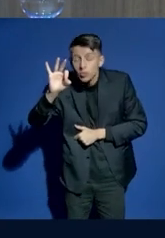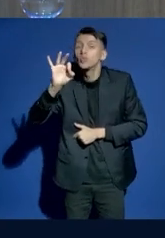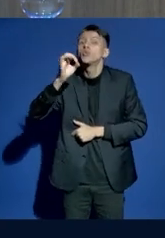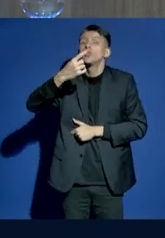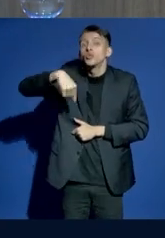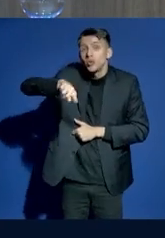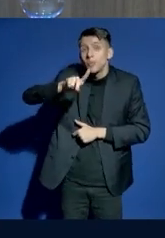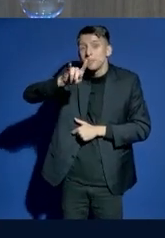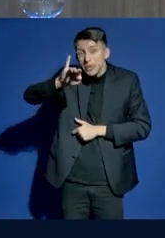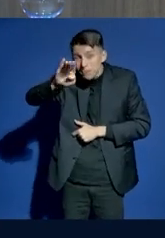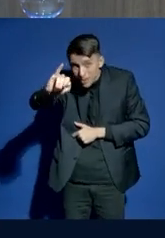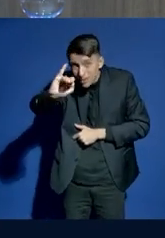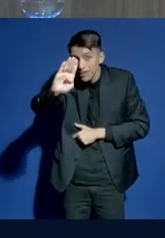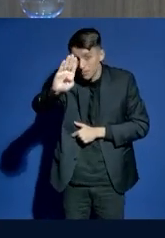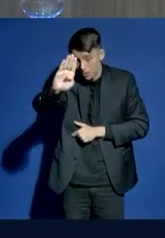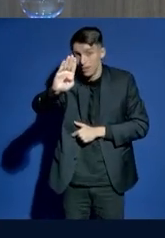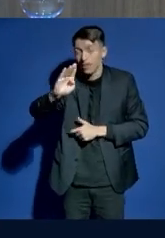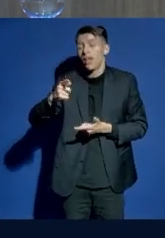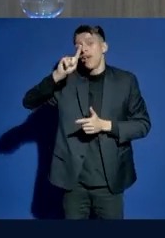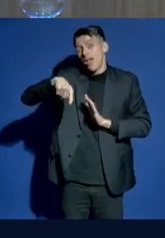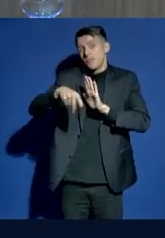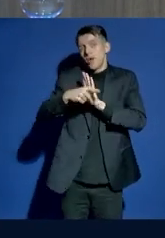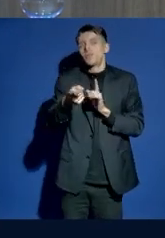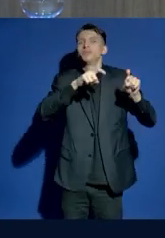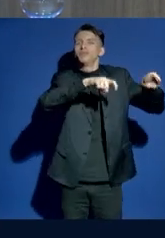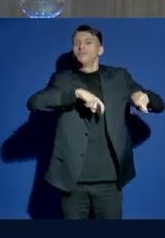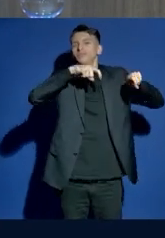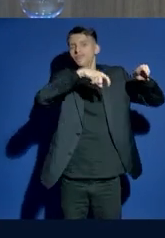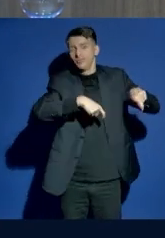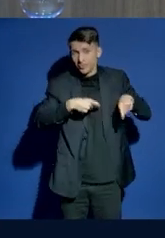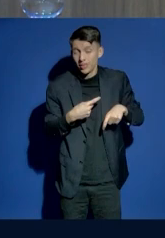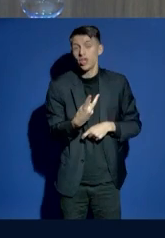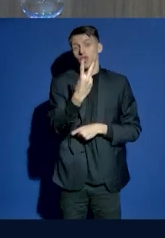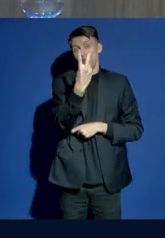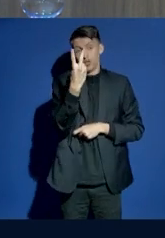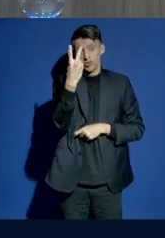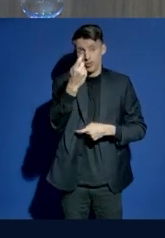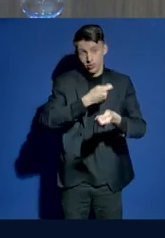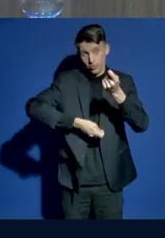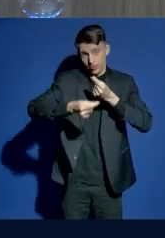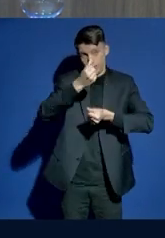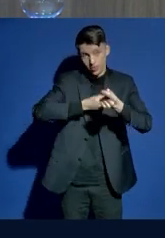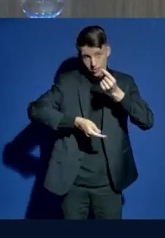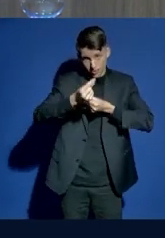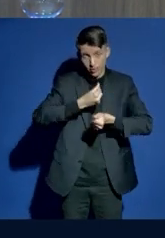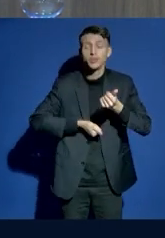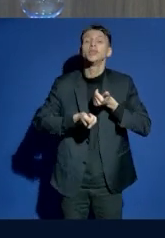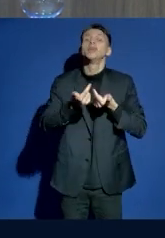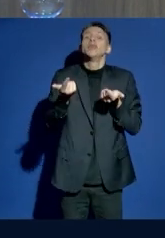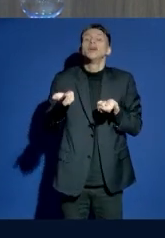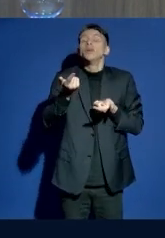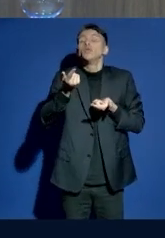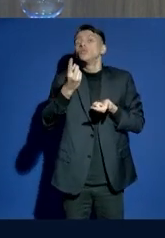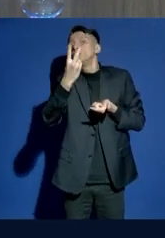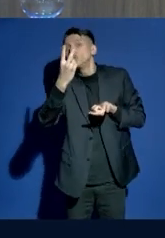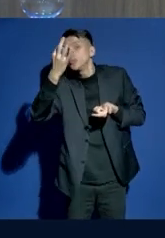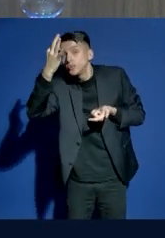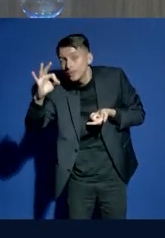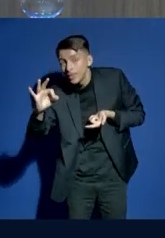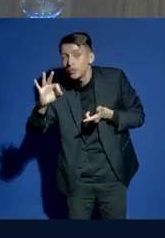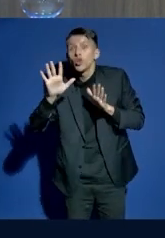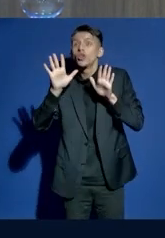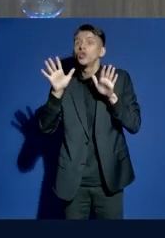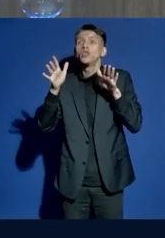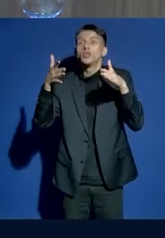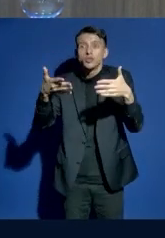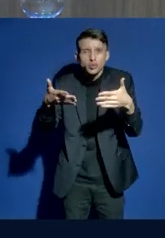nosso PIB vem do agronegócio. 2% do PIB do agro, Graziella, é só da cadeia